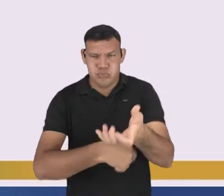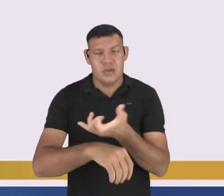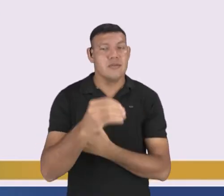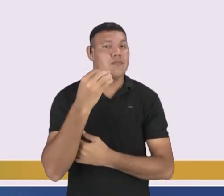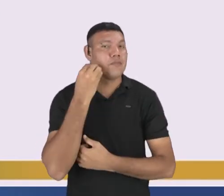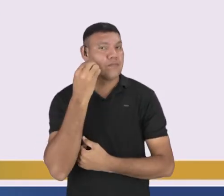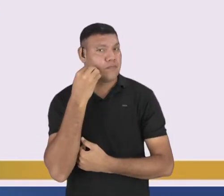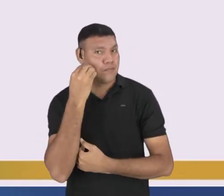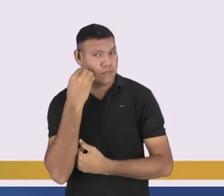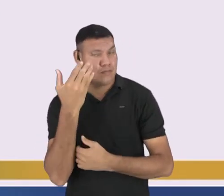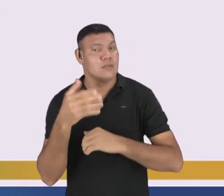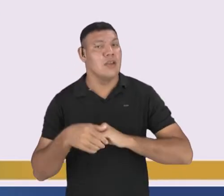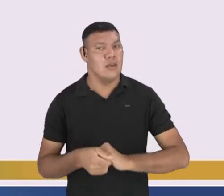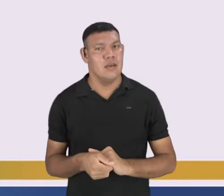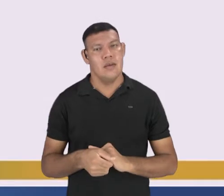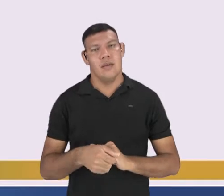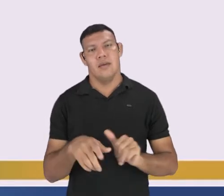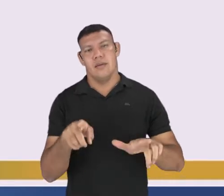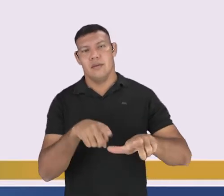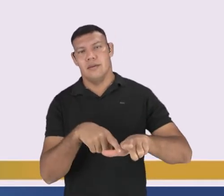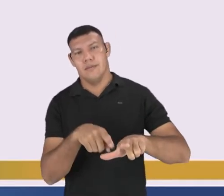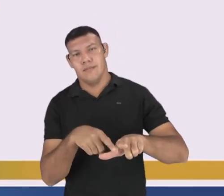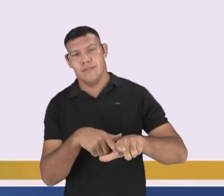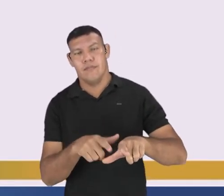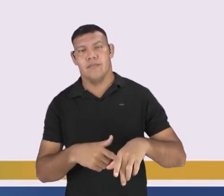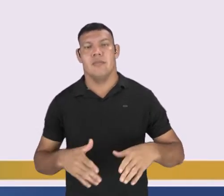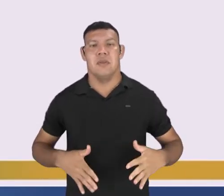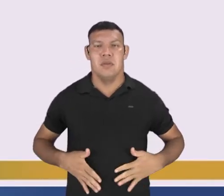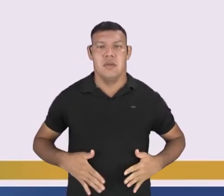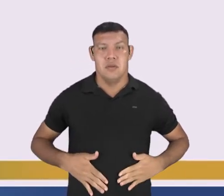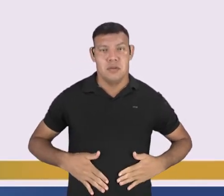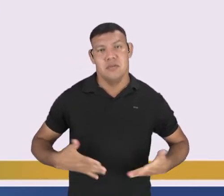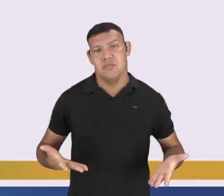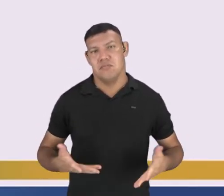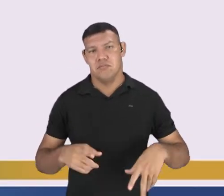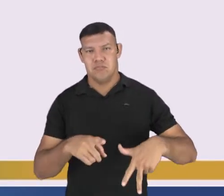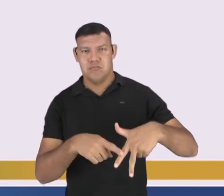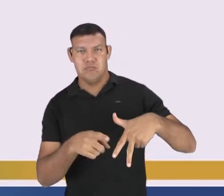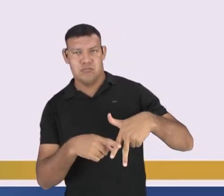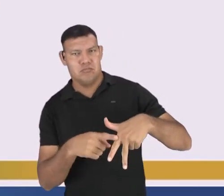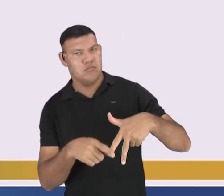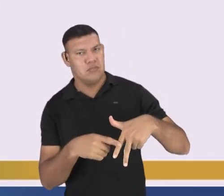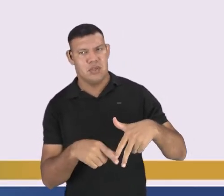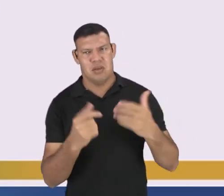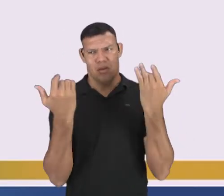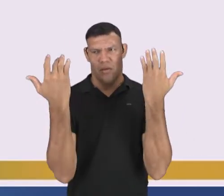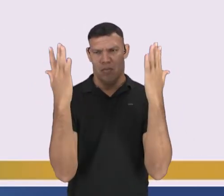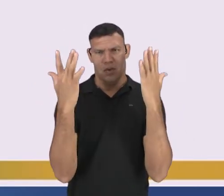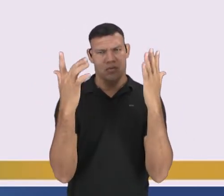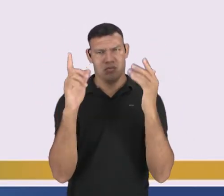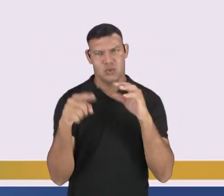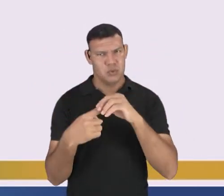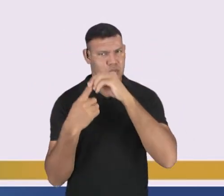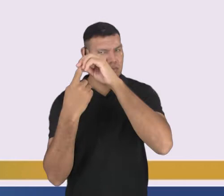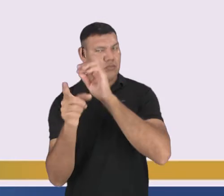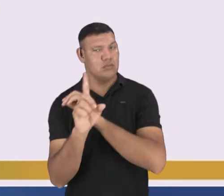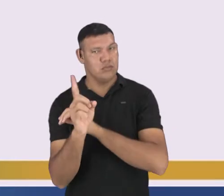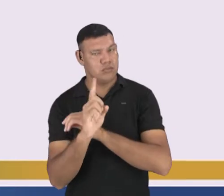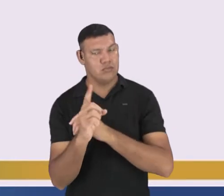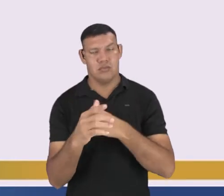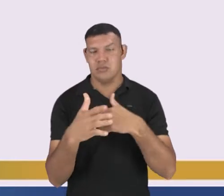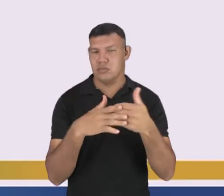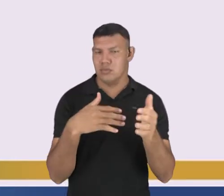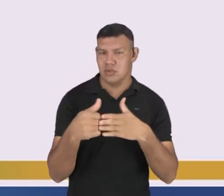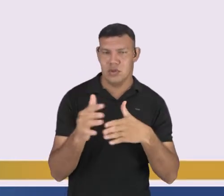pele, tanto nos pés, como na barriga, nas pernas, dentre outros. Não é só com a mão, né? A nossa pele, em qualquer parte do